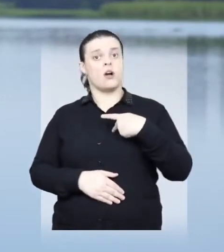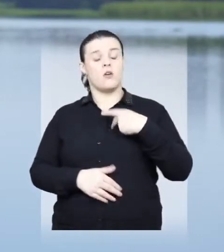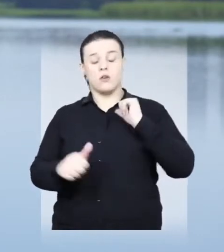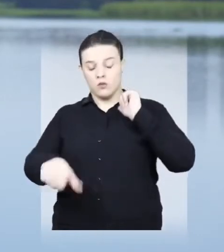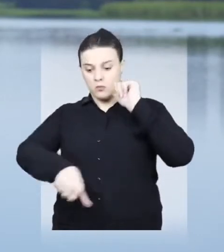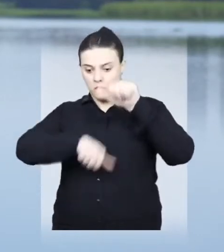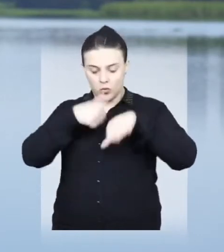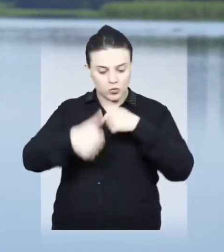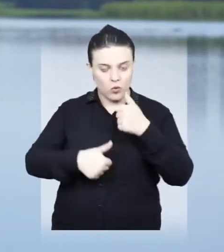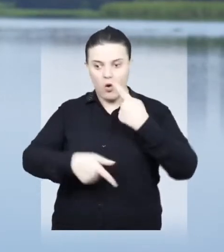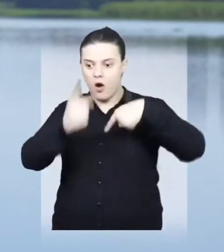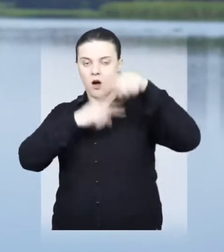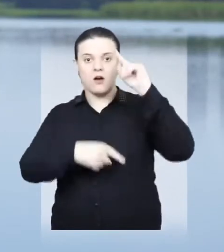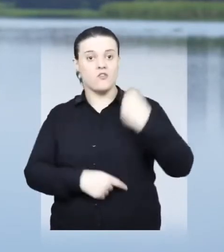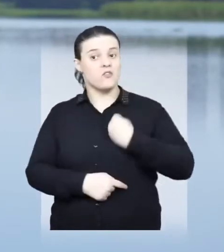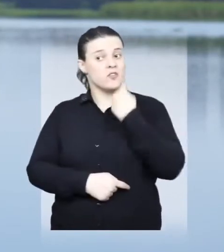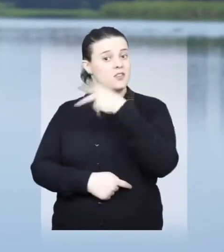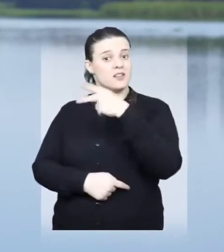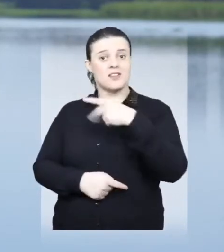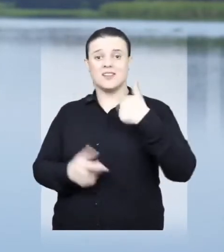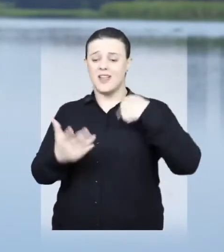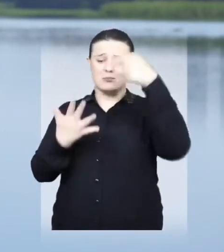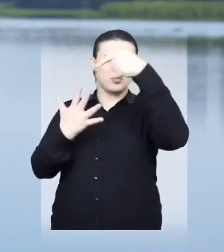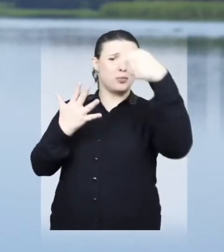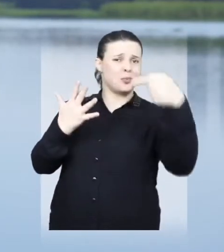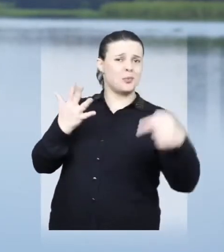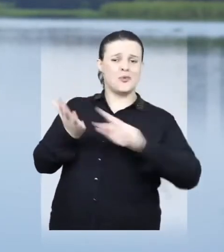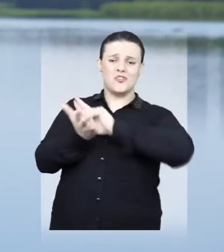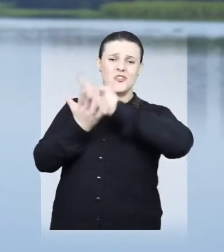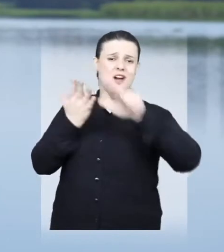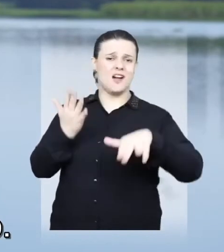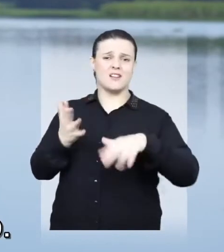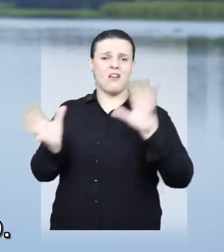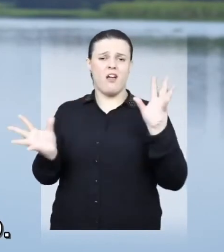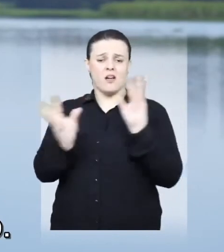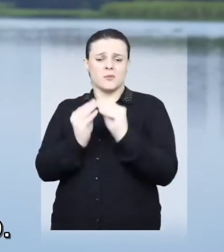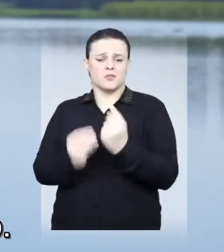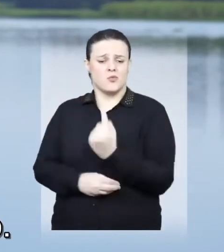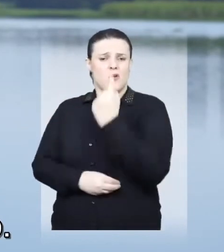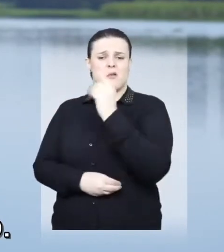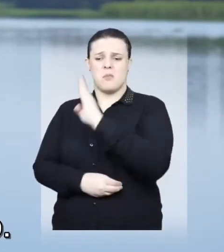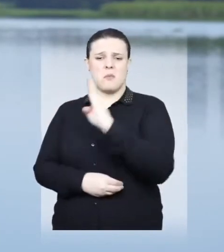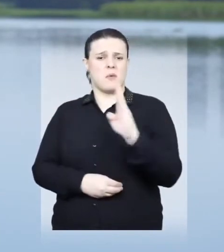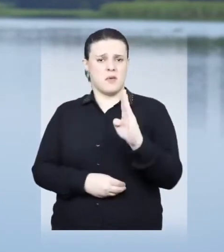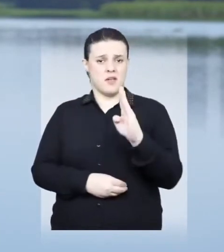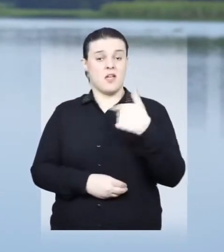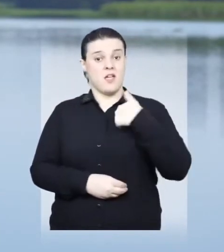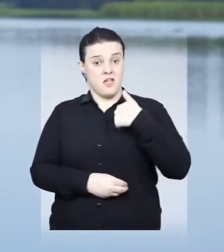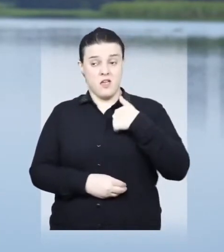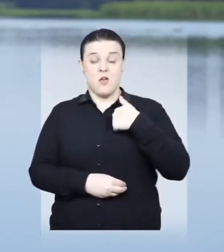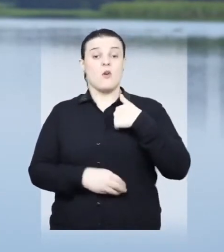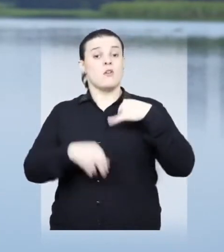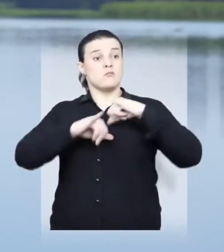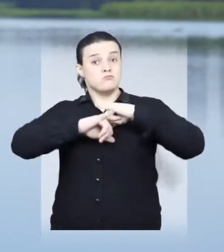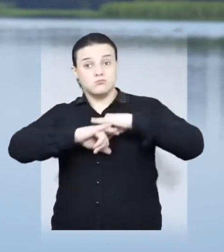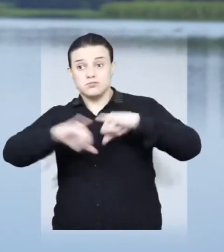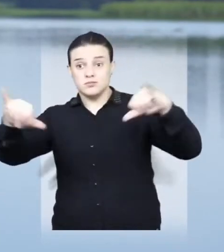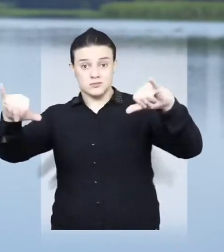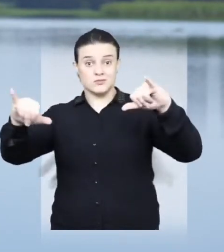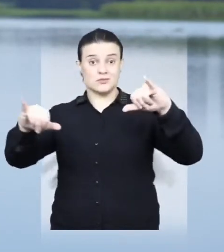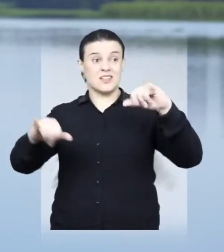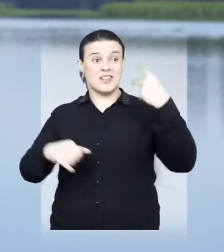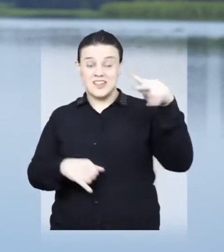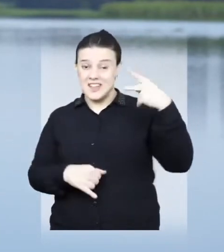se ressignificou. Então a vida dele é muito mais do que uma participação num reality show, por exemplo. Para mim, a mensagem que